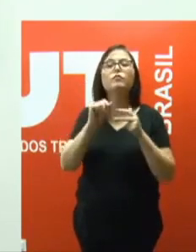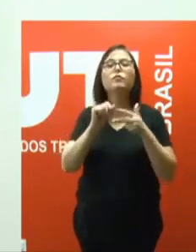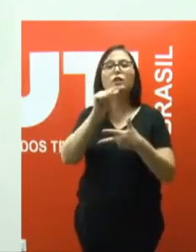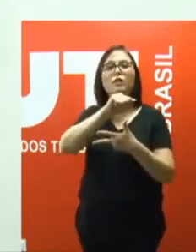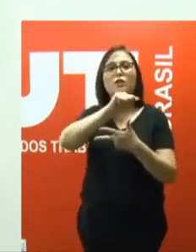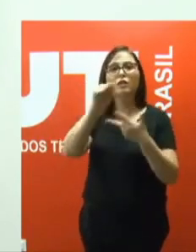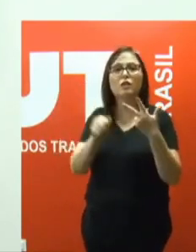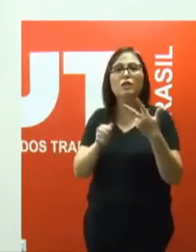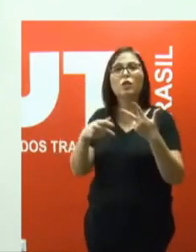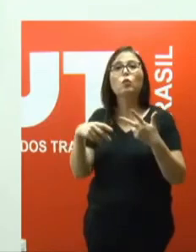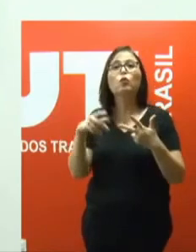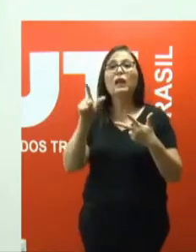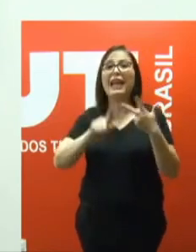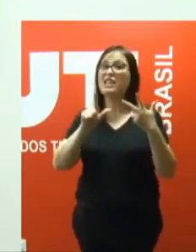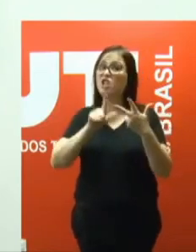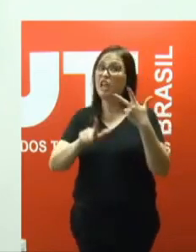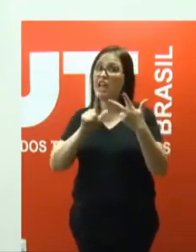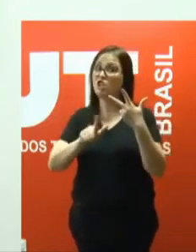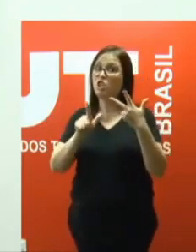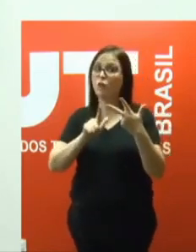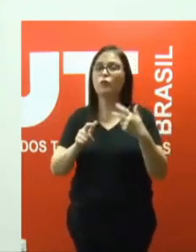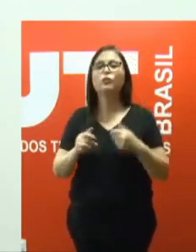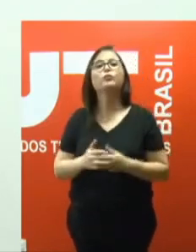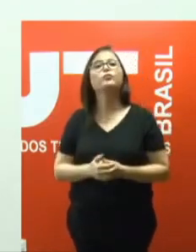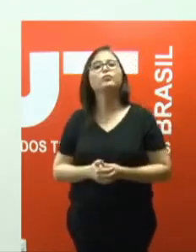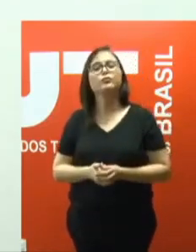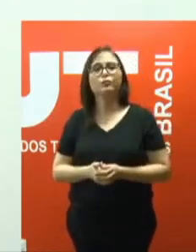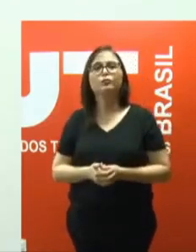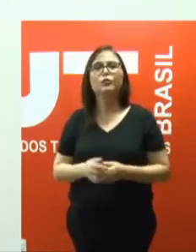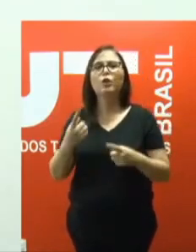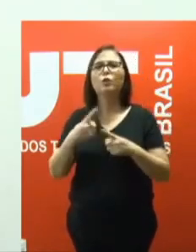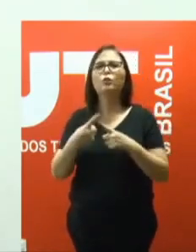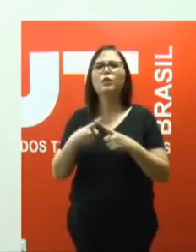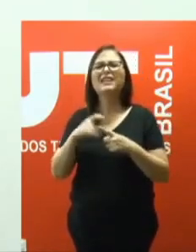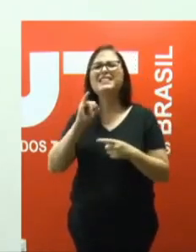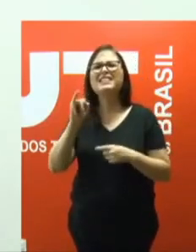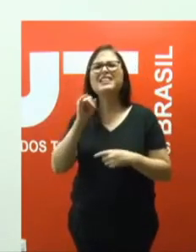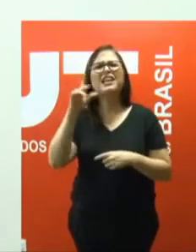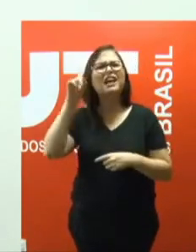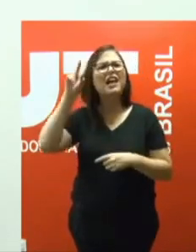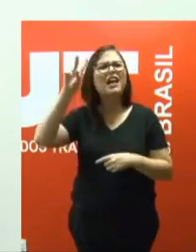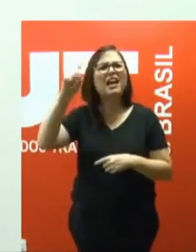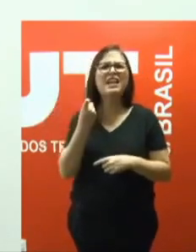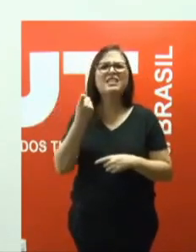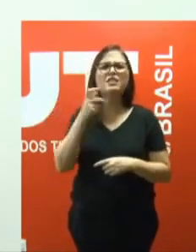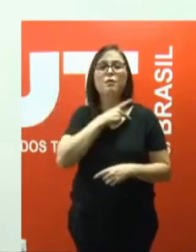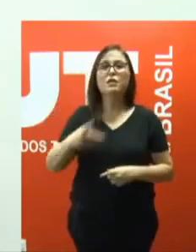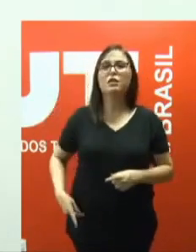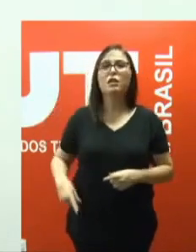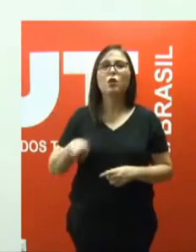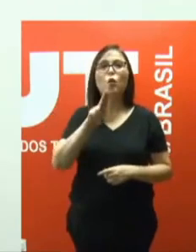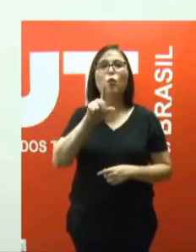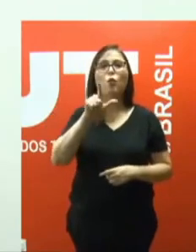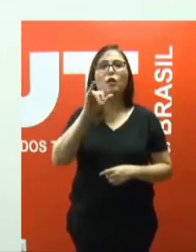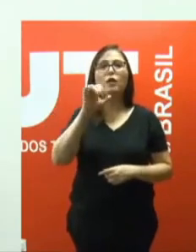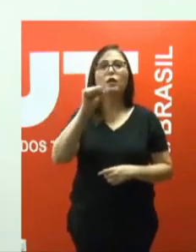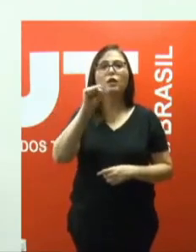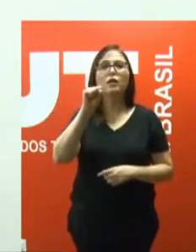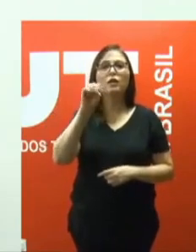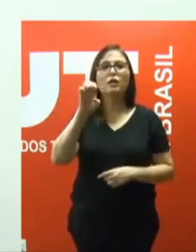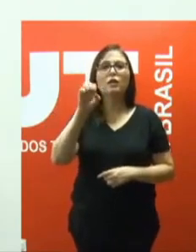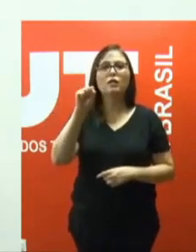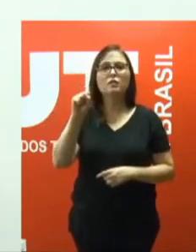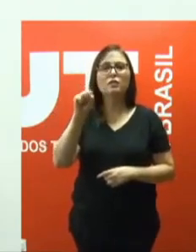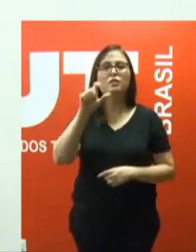se o doutor Ulisses Guimarães estivesse vivo, ele ia dizer que nós temos hoje o pior Congresso Nacional da história